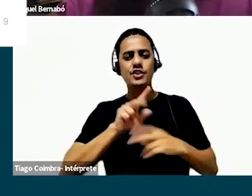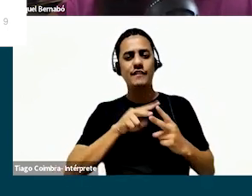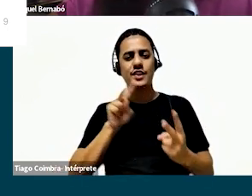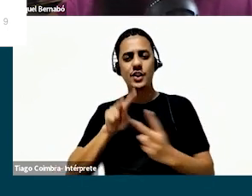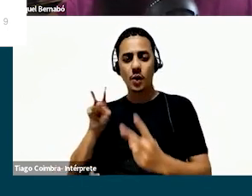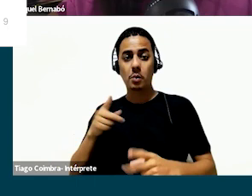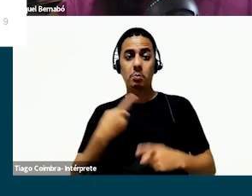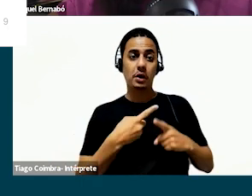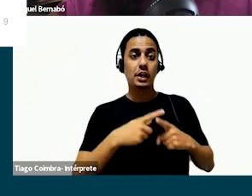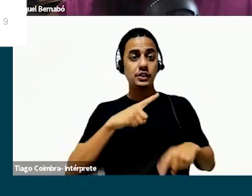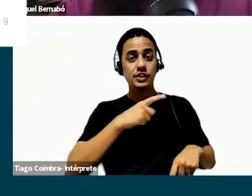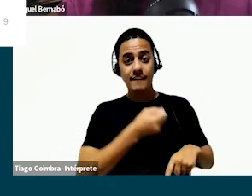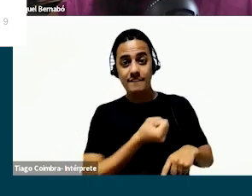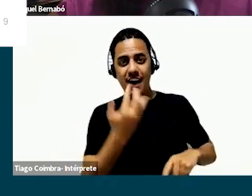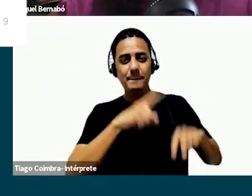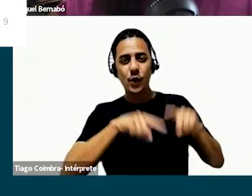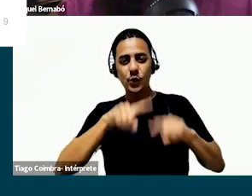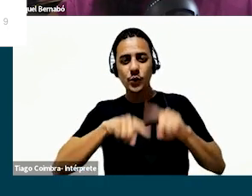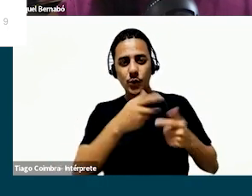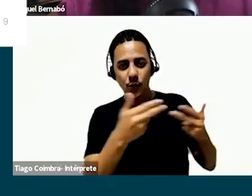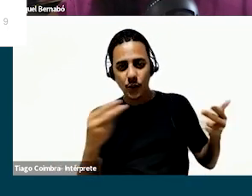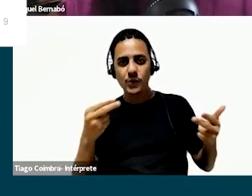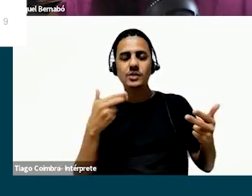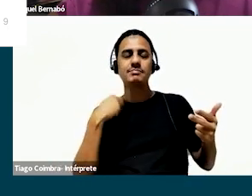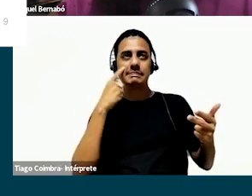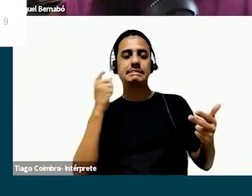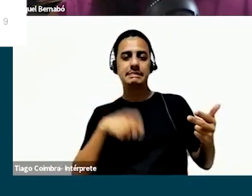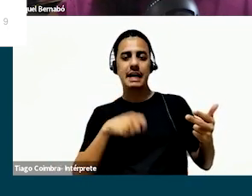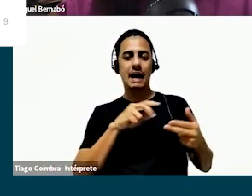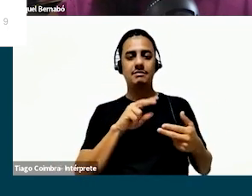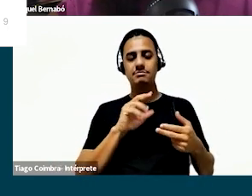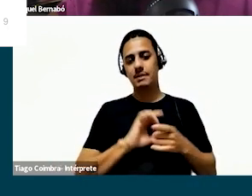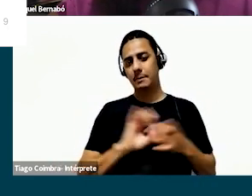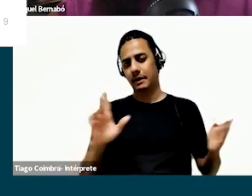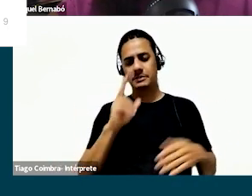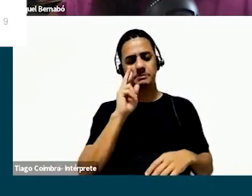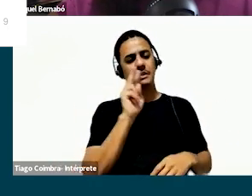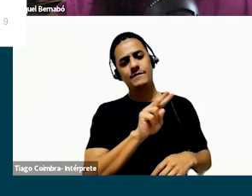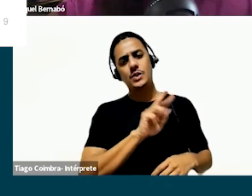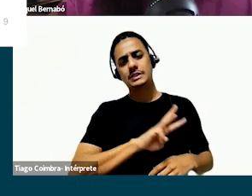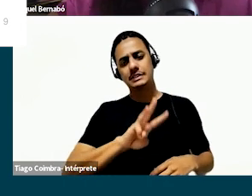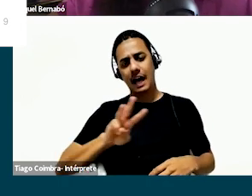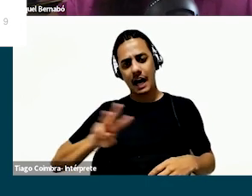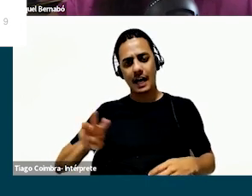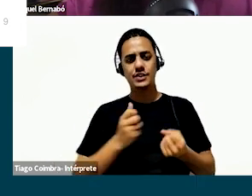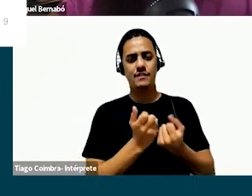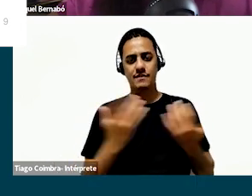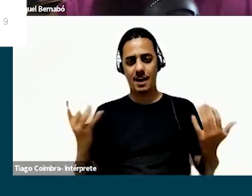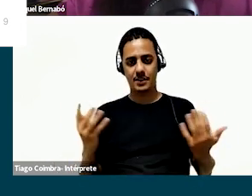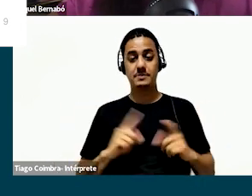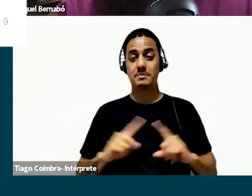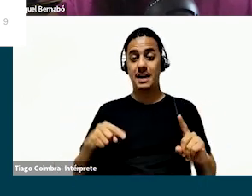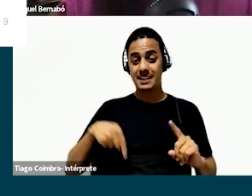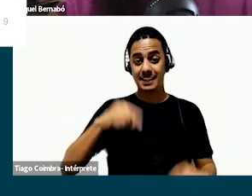berços justamente em várias lojas virtuais, porque ele tinha uns produtos ali que iam permitir ele essa independência. Eles foram atrás e